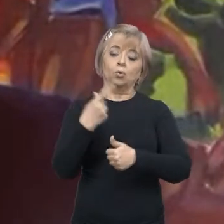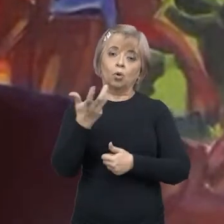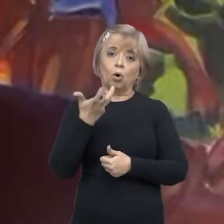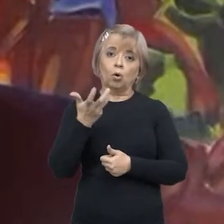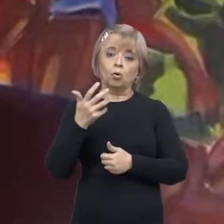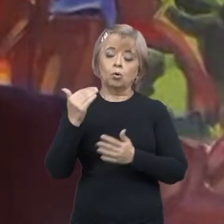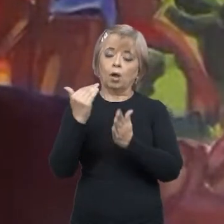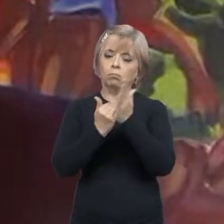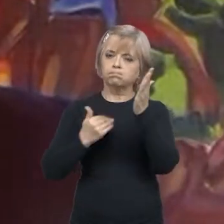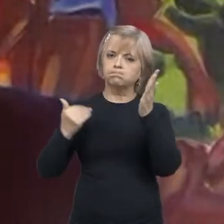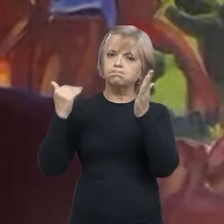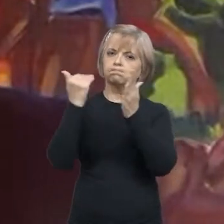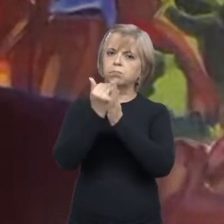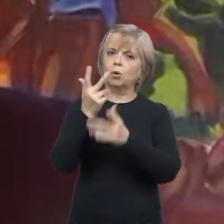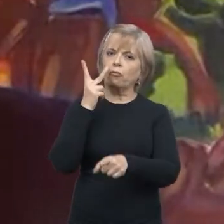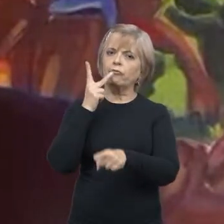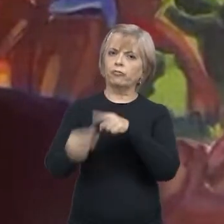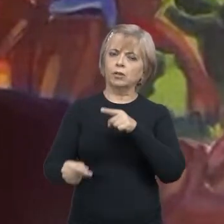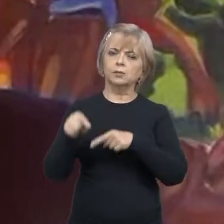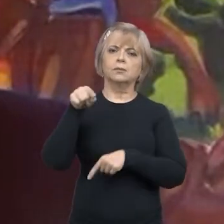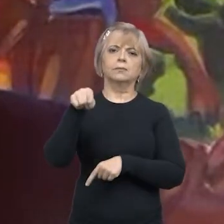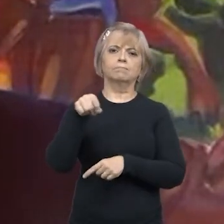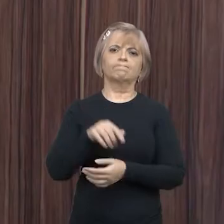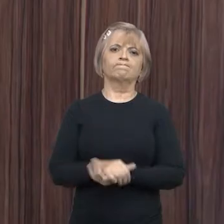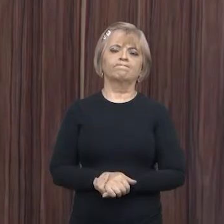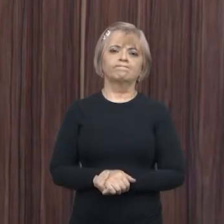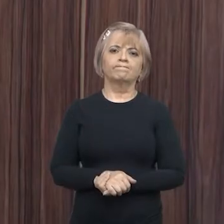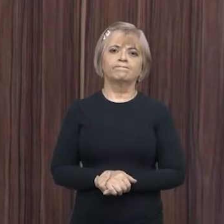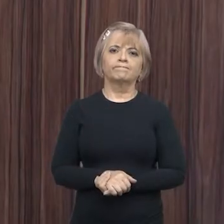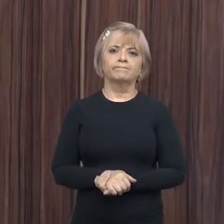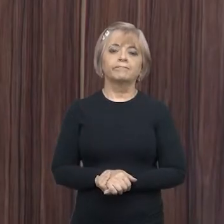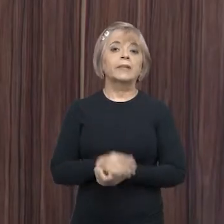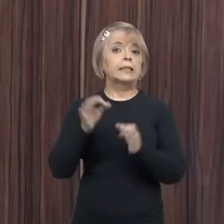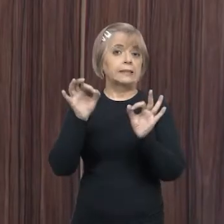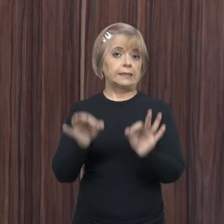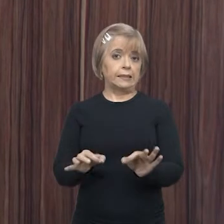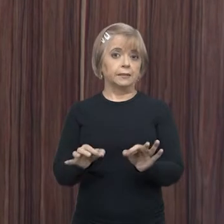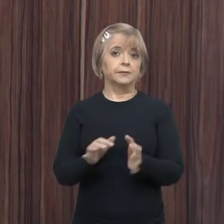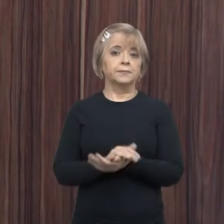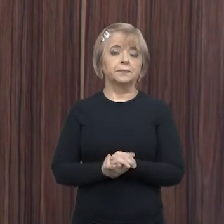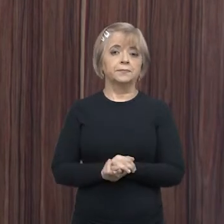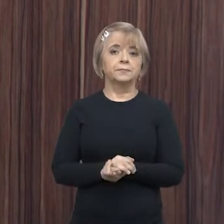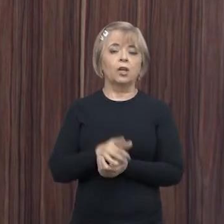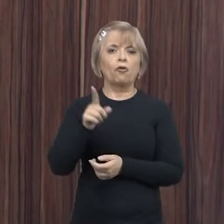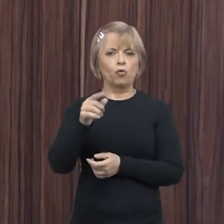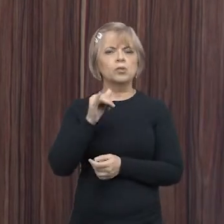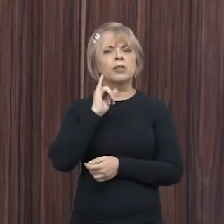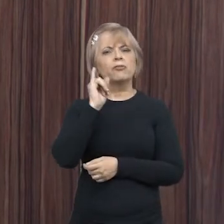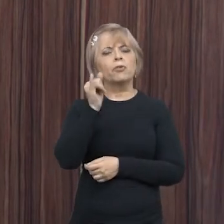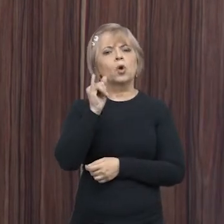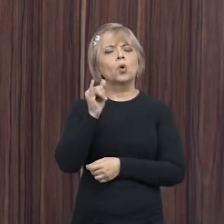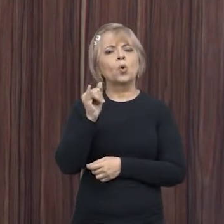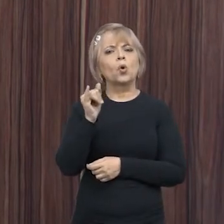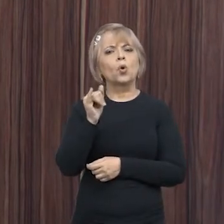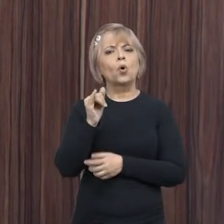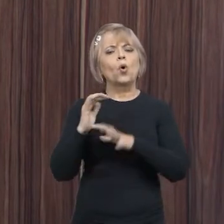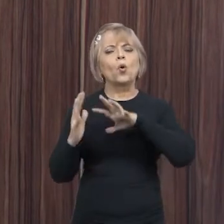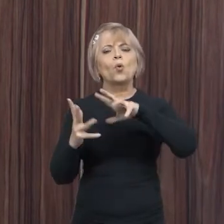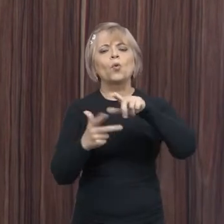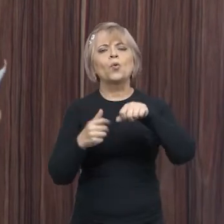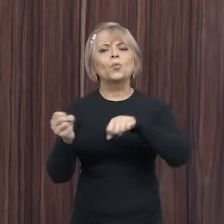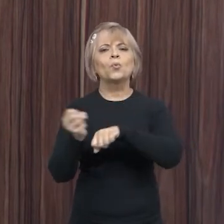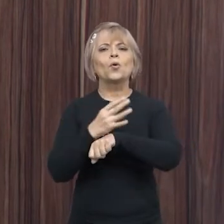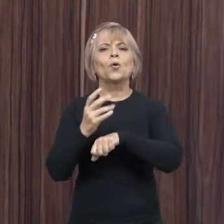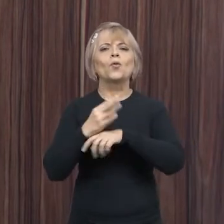para superar essa dificuldade da tutela. Certo, doutor. O senhor citou, né, esse novo mundo